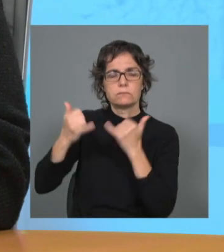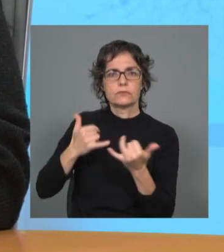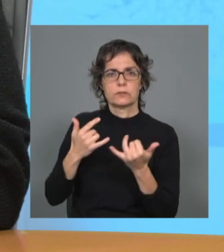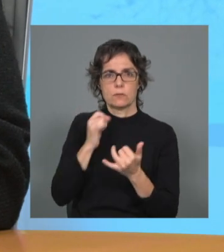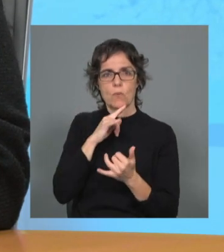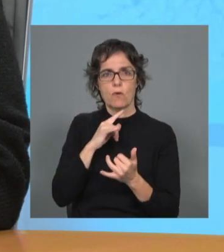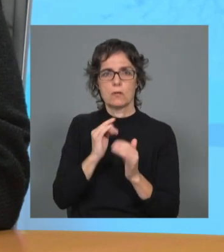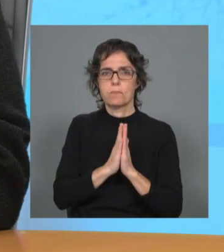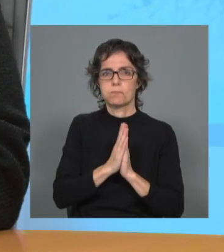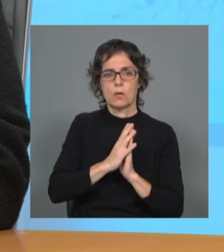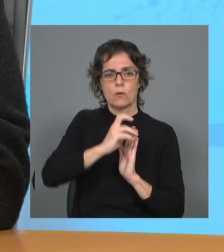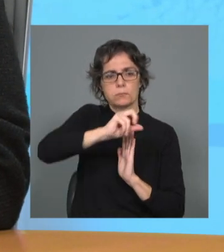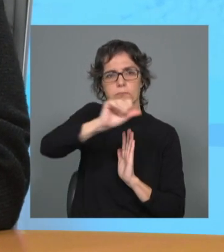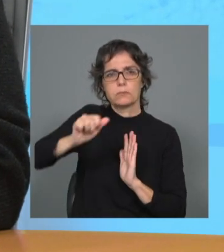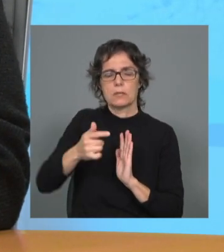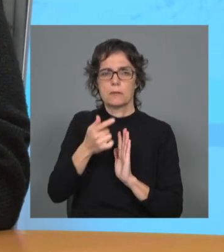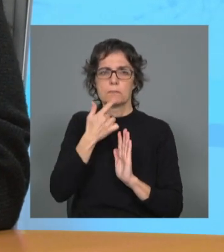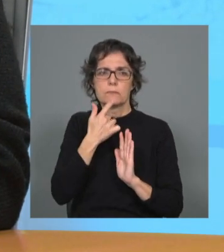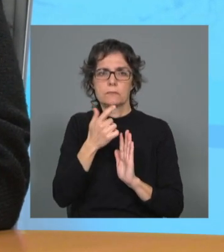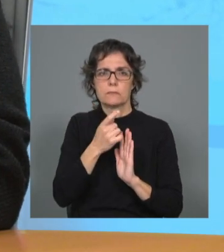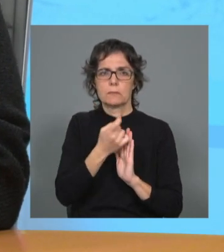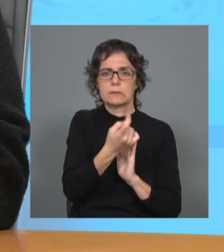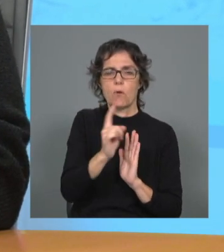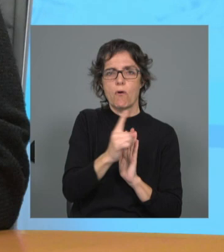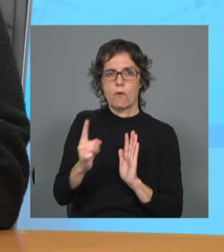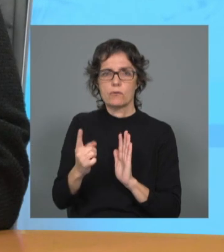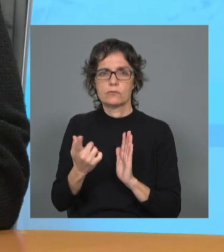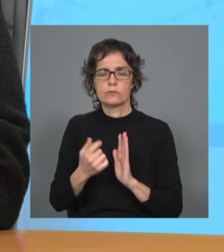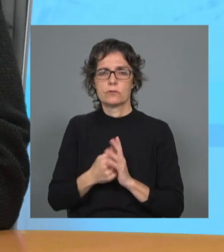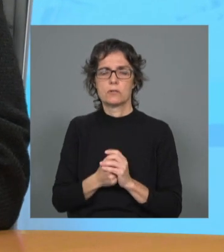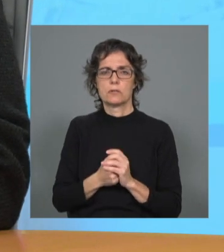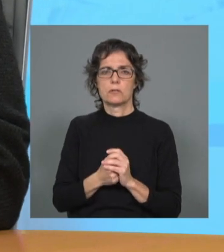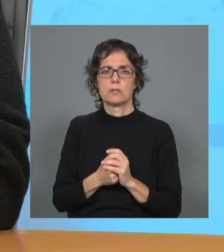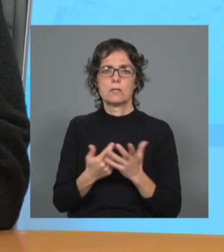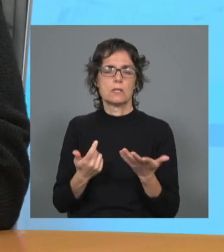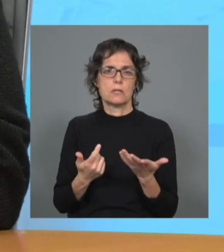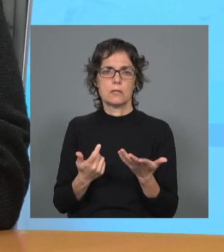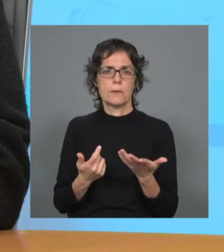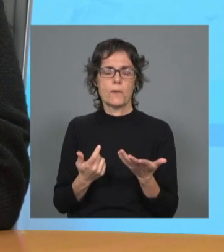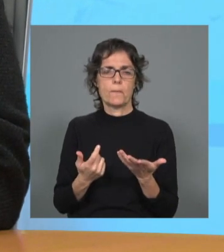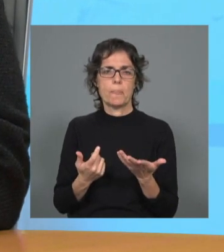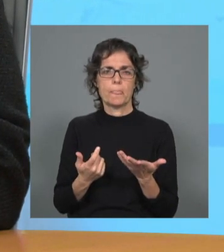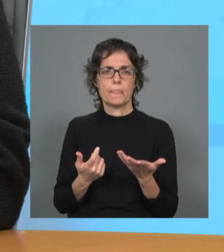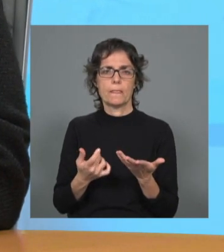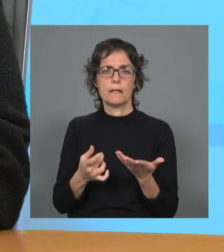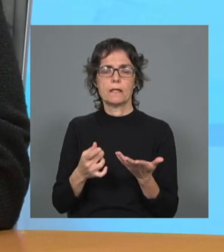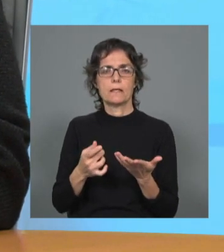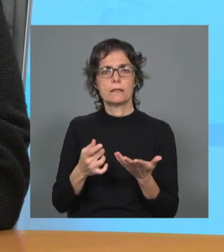contactem a Cáritas, as paróquias locais, para saber quais são as necessidades e para onde é que podem caminhar as coisas.